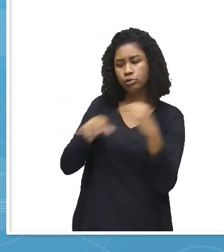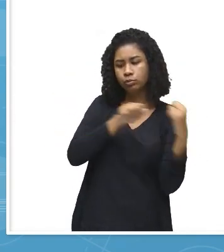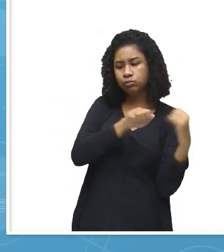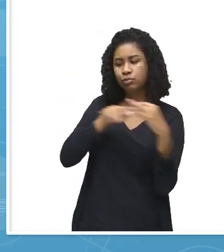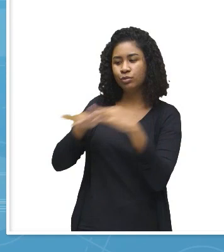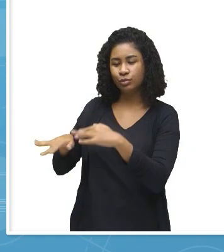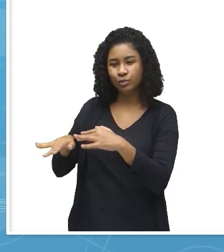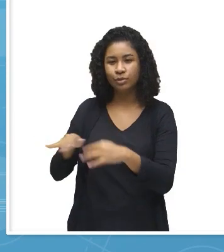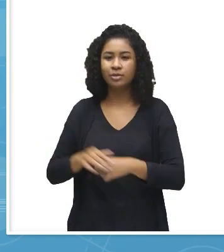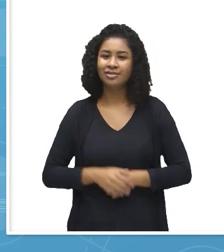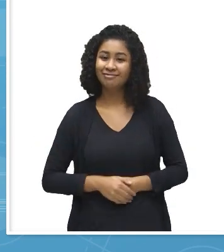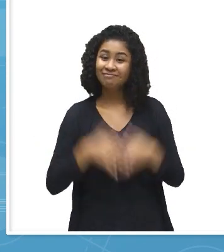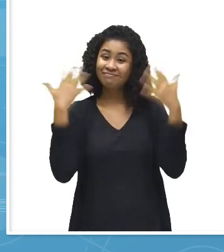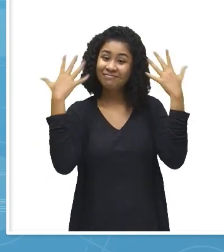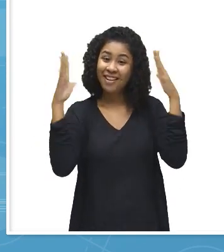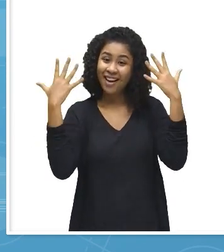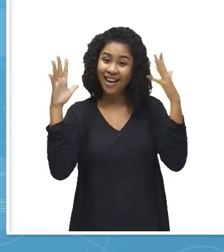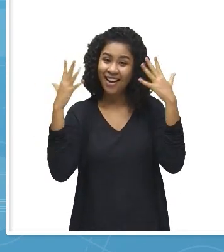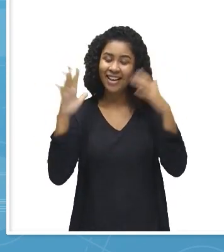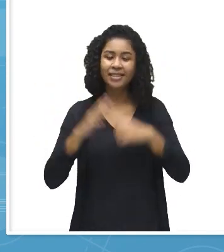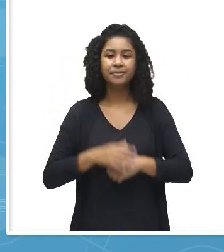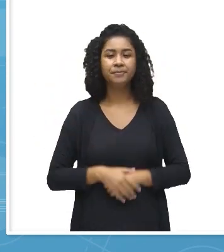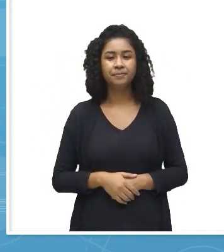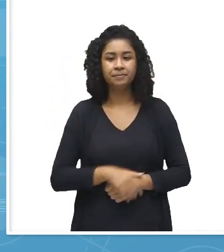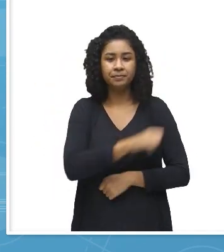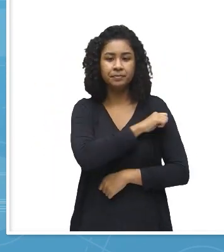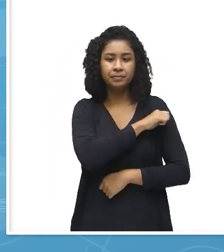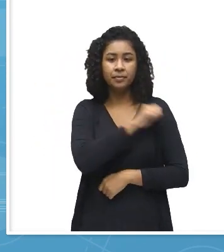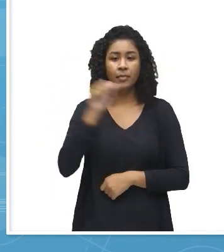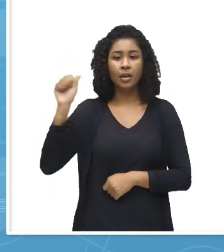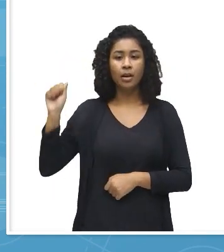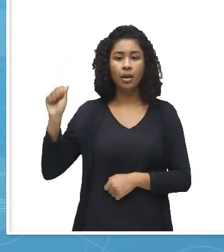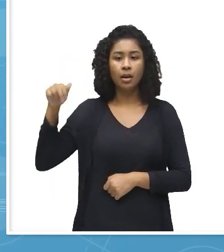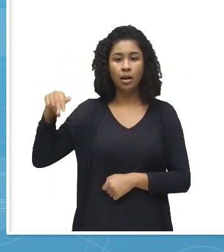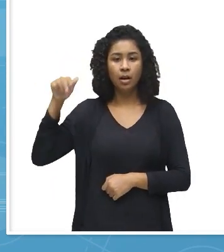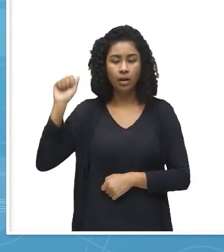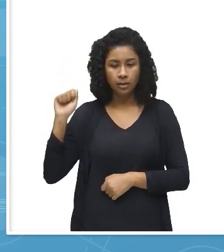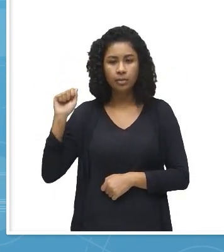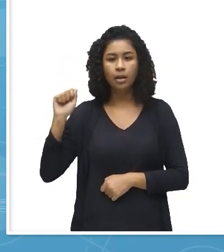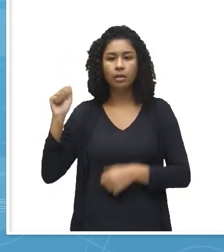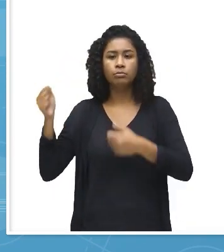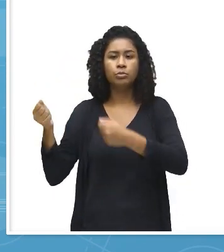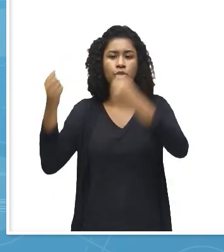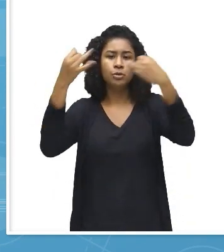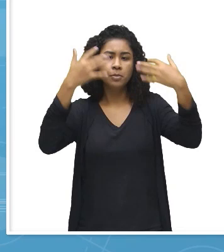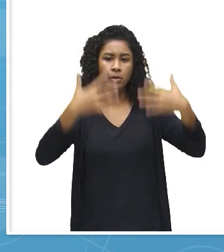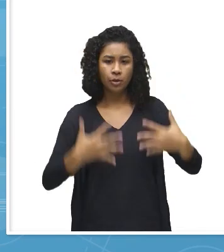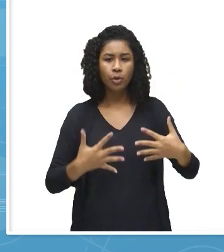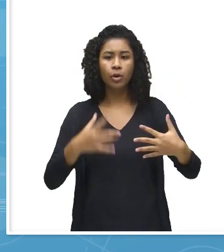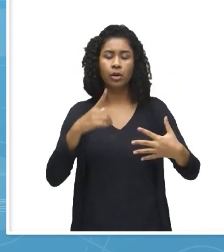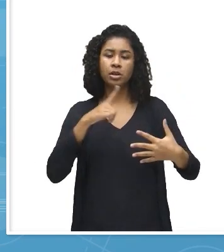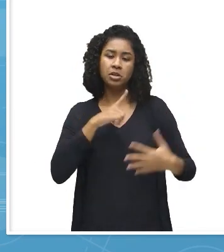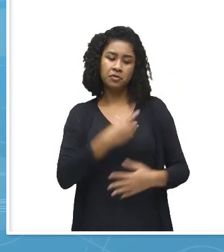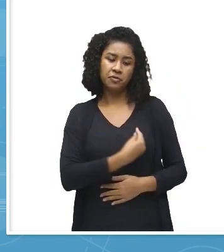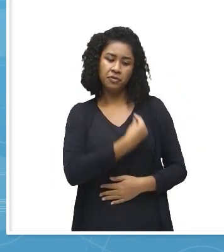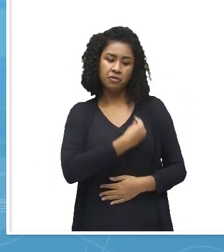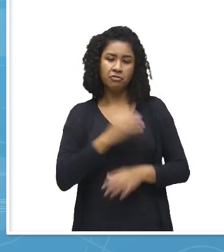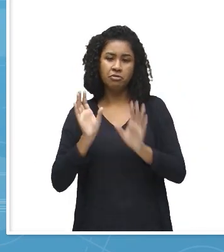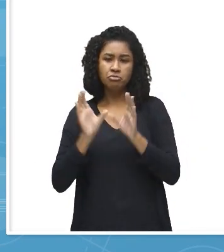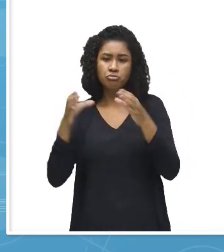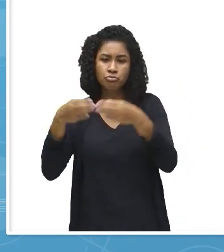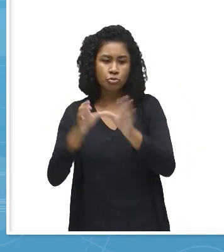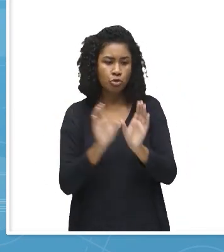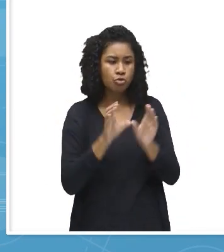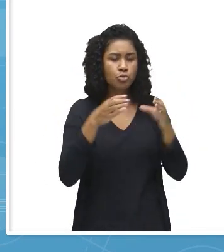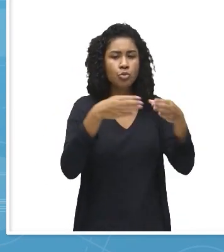sua participação. A Ana colocou que eles viviam em tribos, lembrando que eram em tribos e clãs. Muito bem, Ana, parabéns